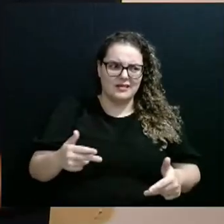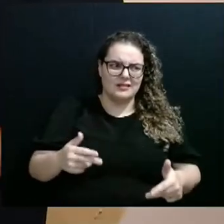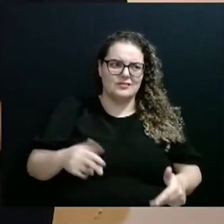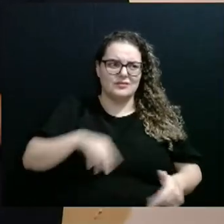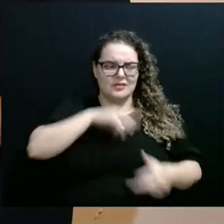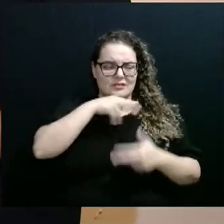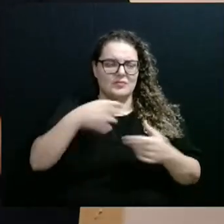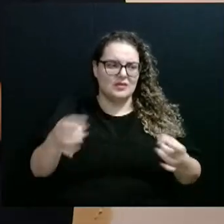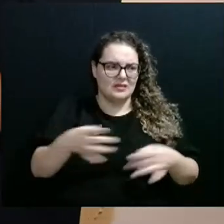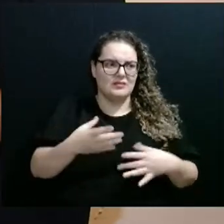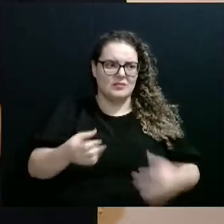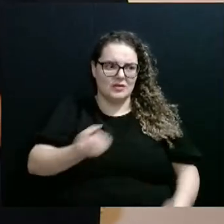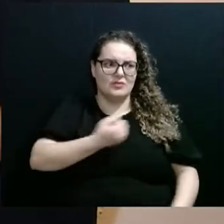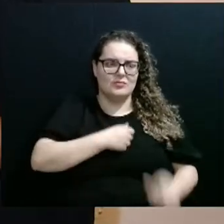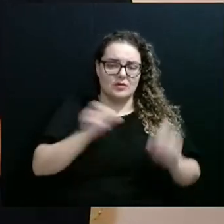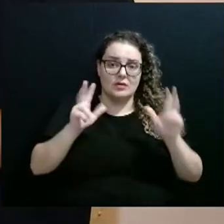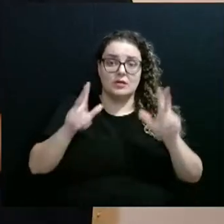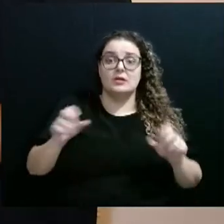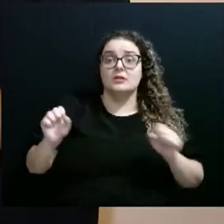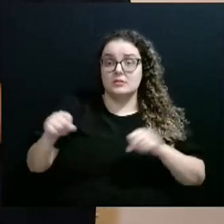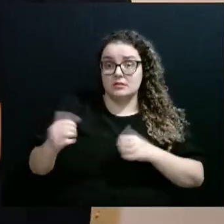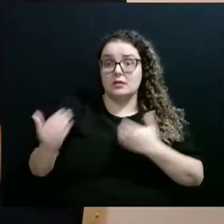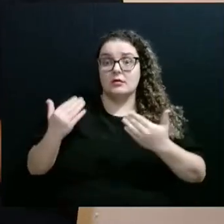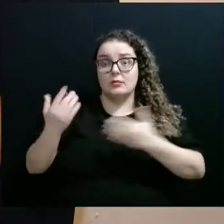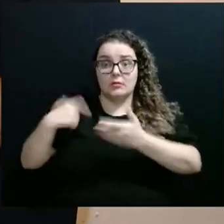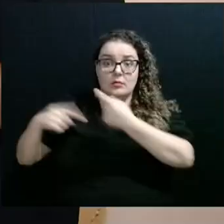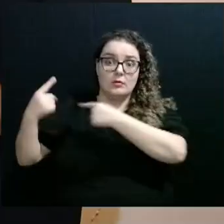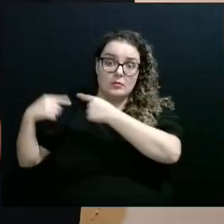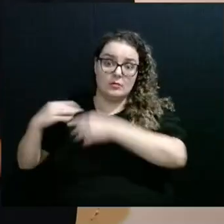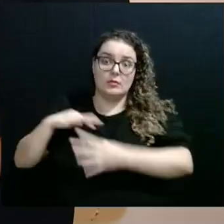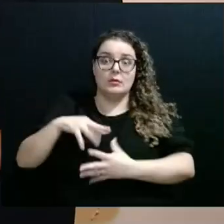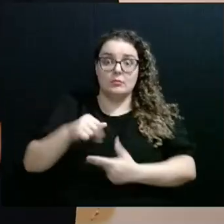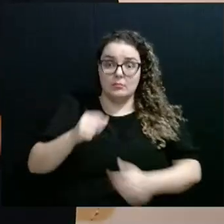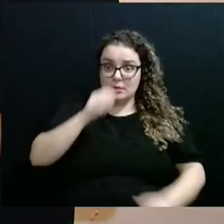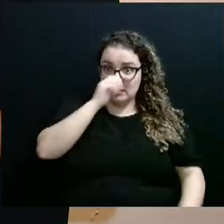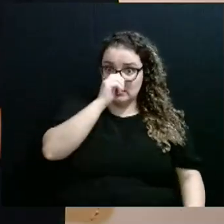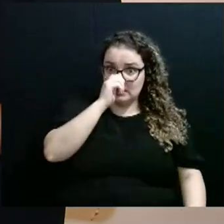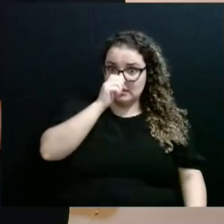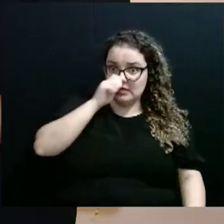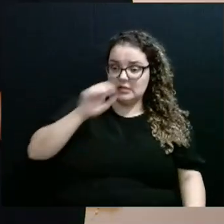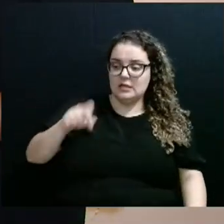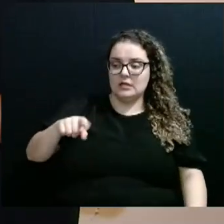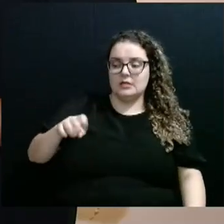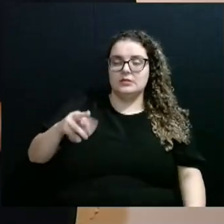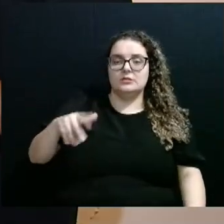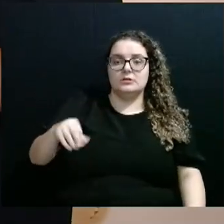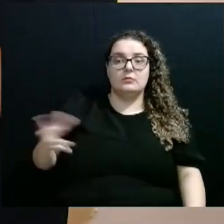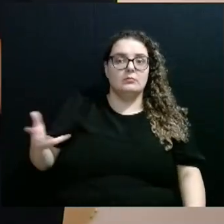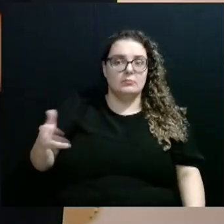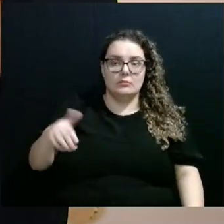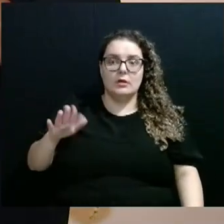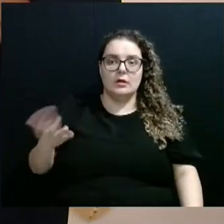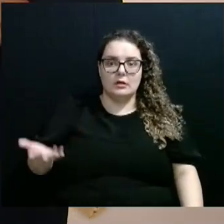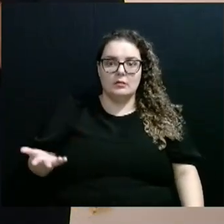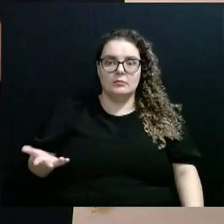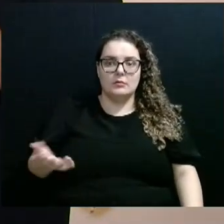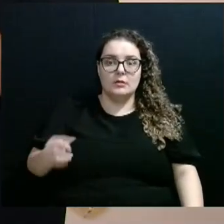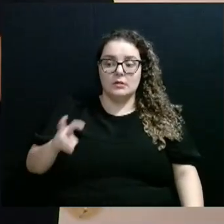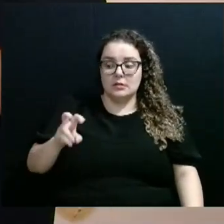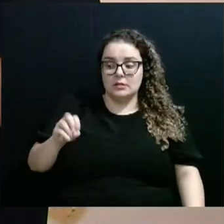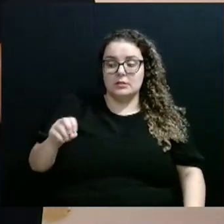atenção. Comparado com outras épocas do planeta, a extinção está bem mais acelerada, né? Isso aí esses 500 anos